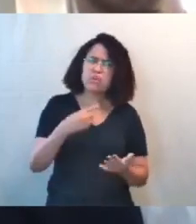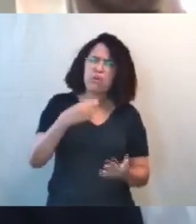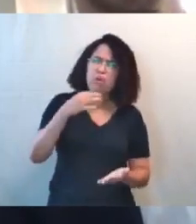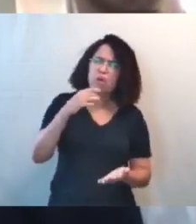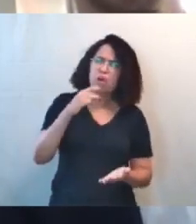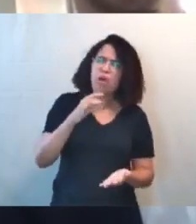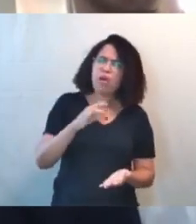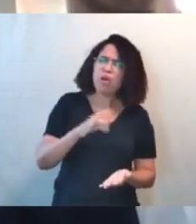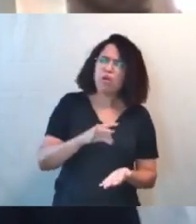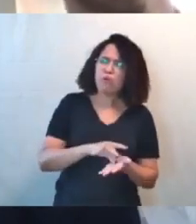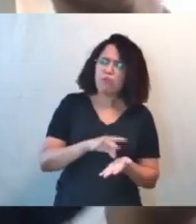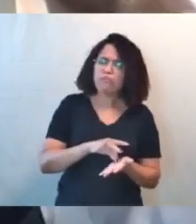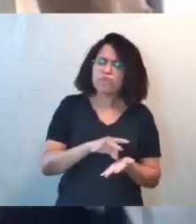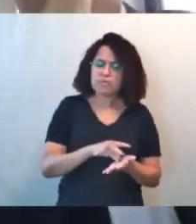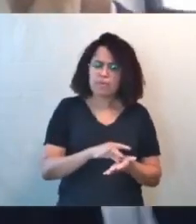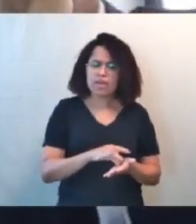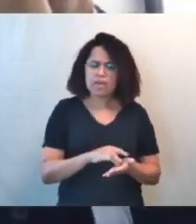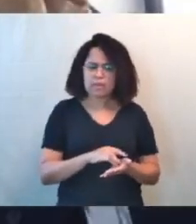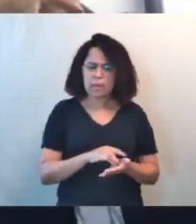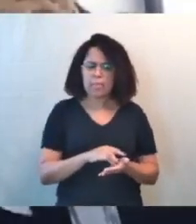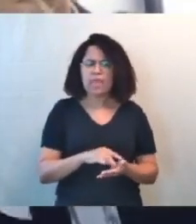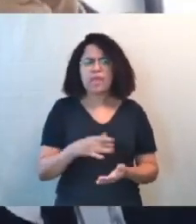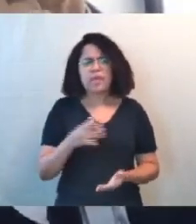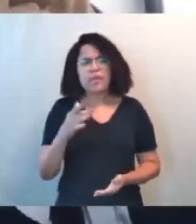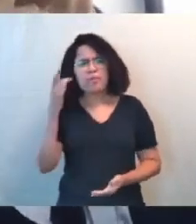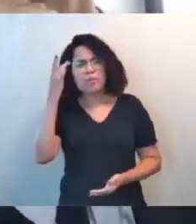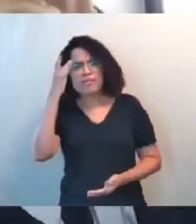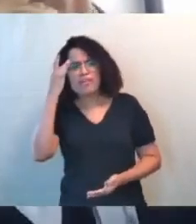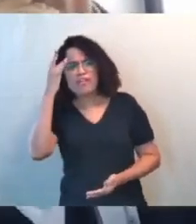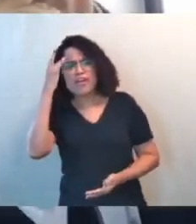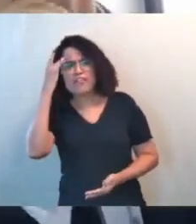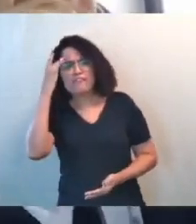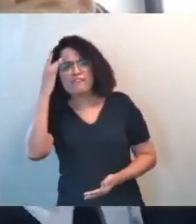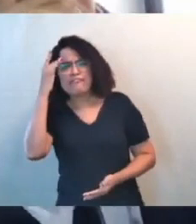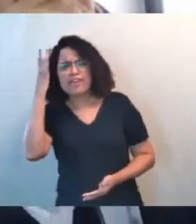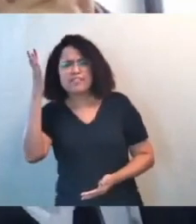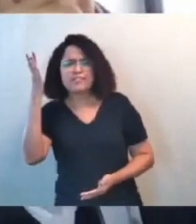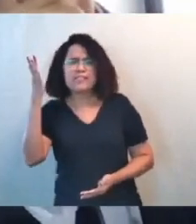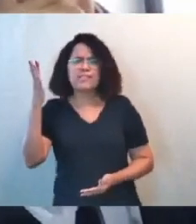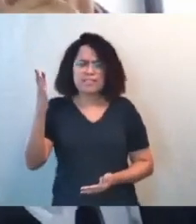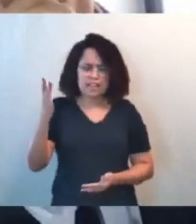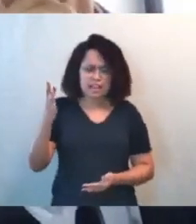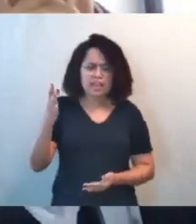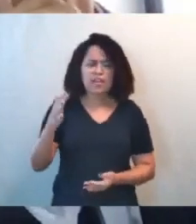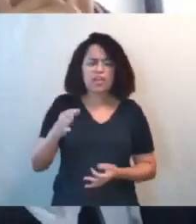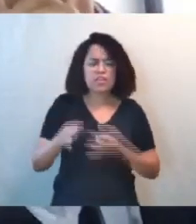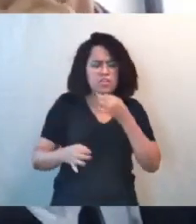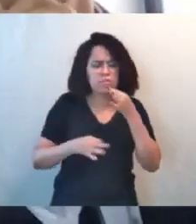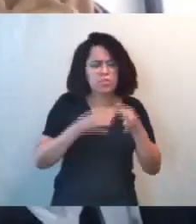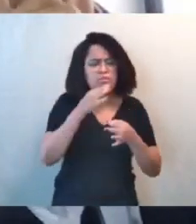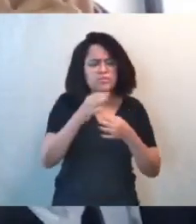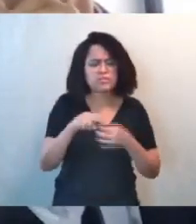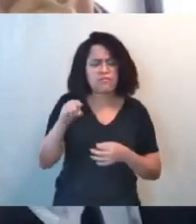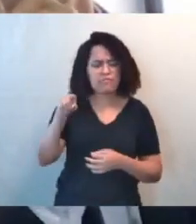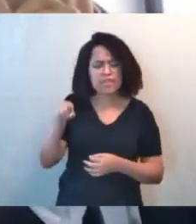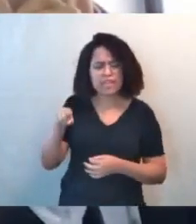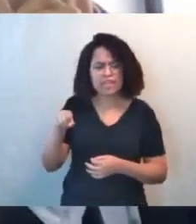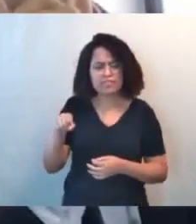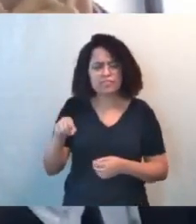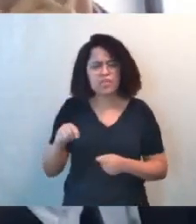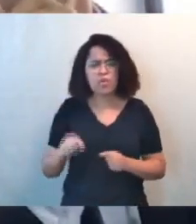facilitar a resposta do depoente e a produtividade aqui do nosso trabalho, né? Se a sua pergunta objetivamente é o que a